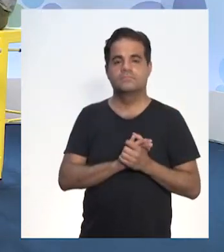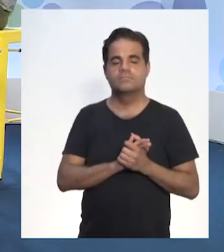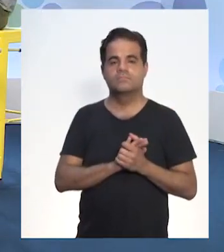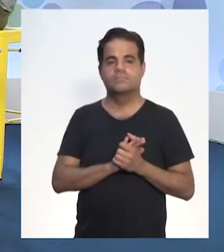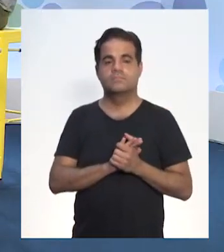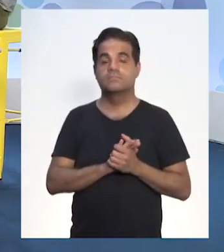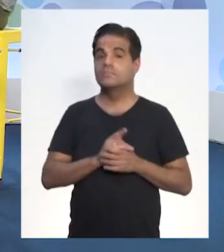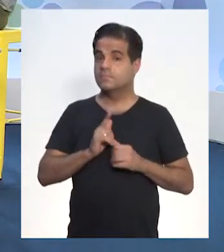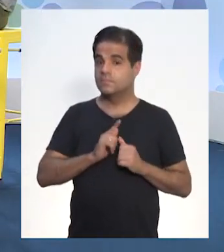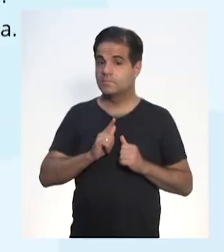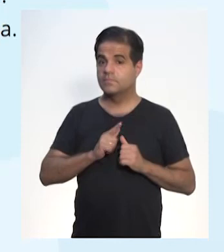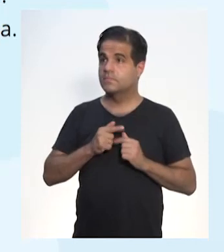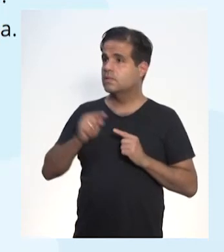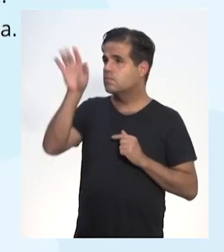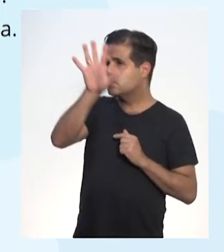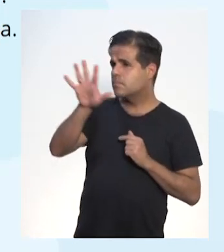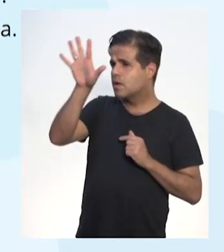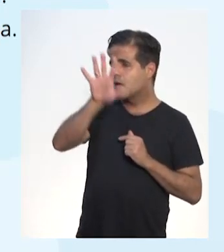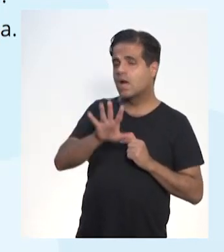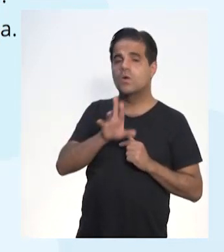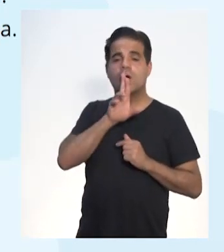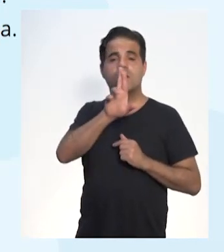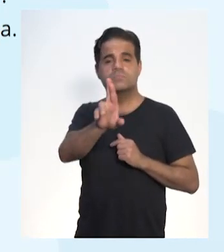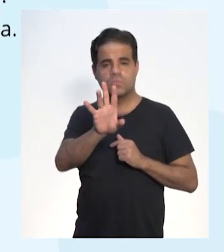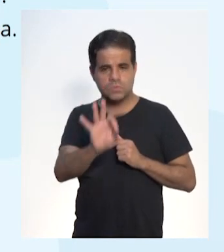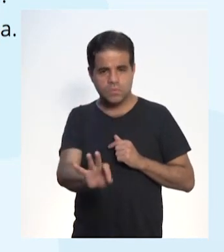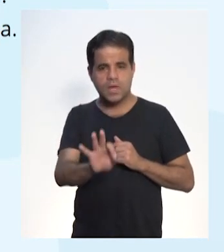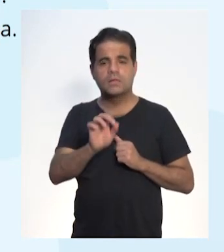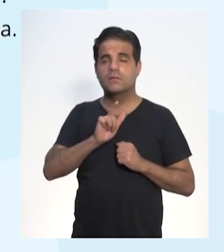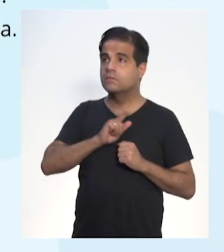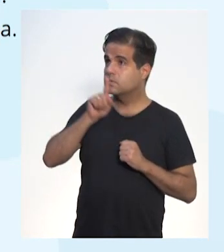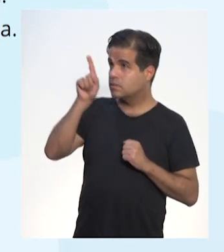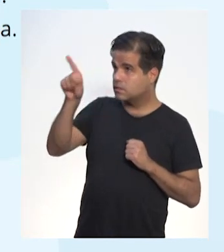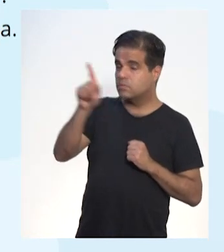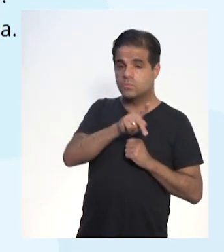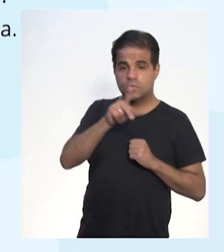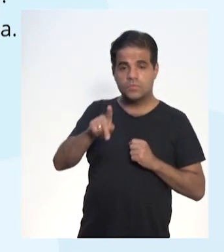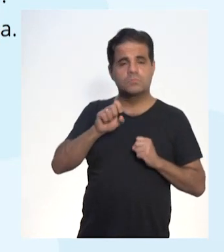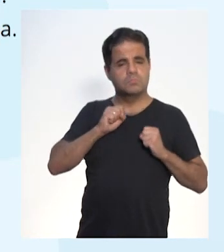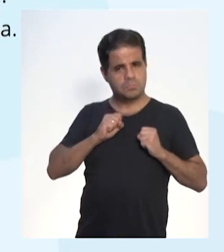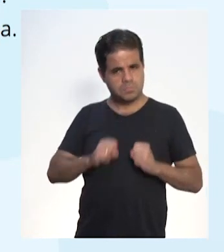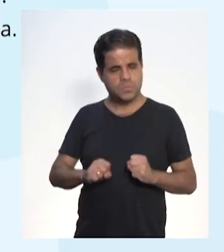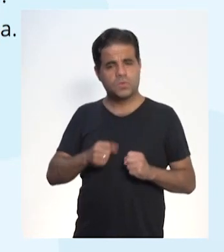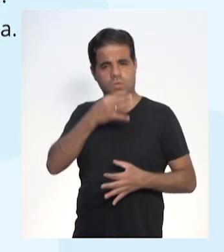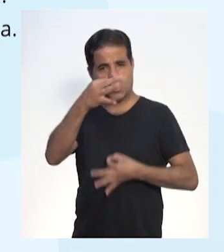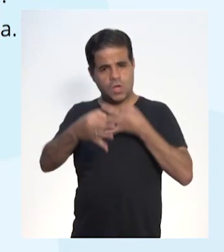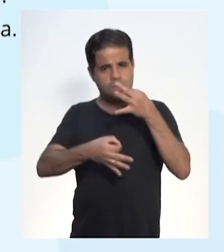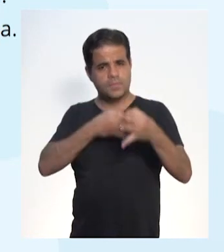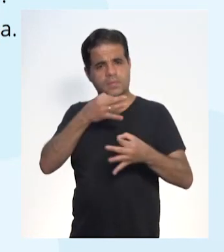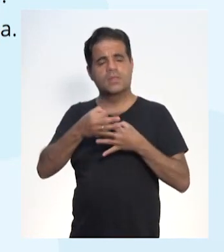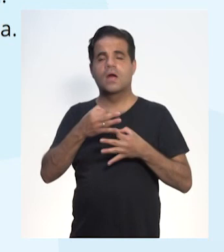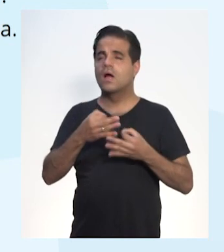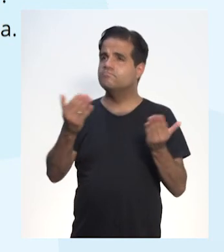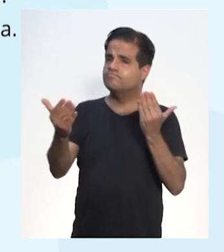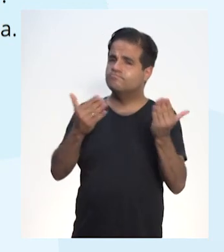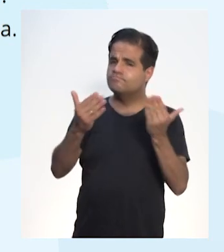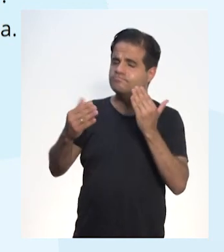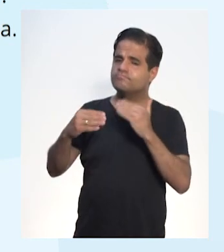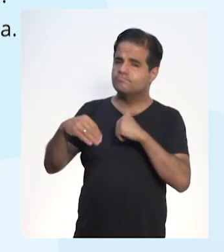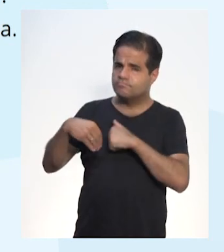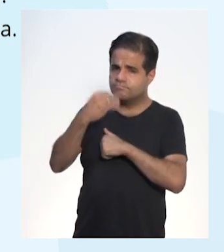A gente tem aí agora uma imagem com a resposta correta, né? Para os professores, para os alunos comentarem e compararem com a deles,